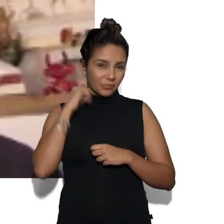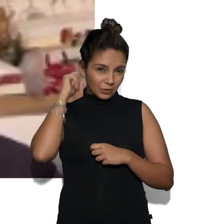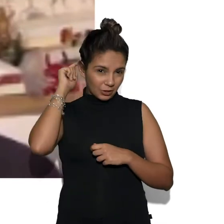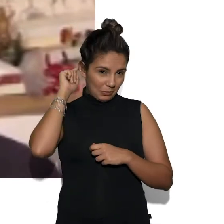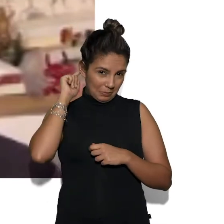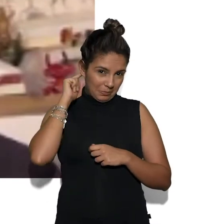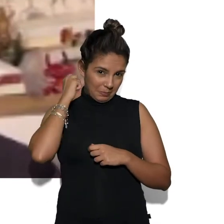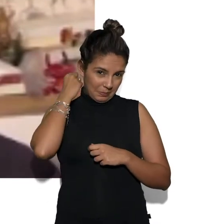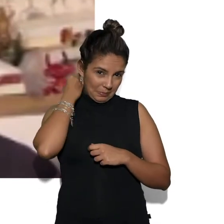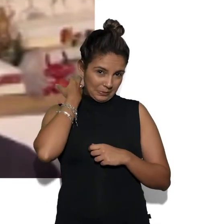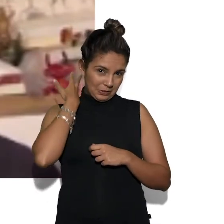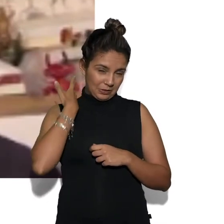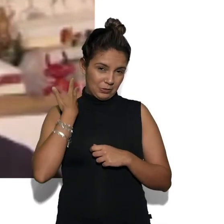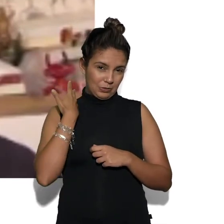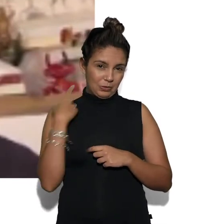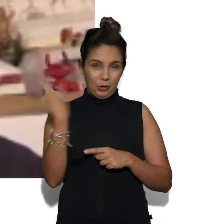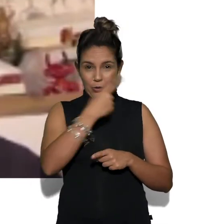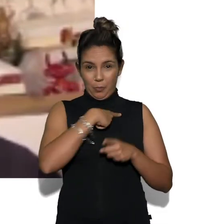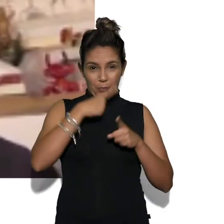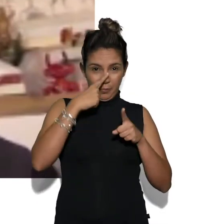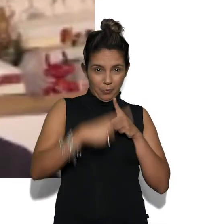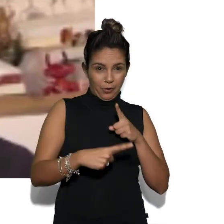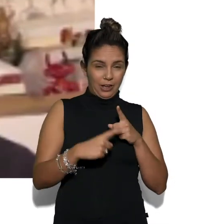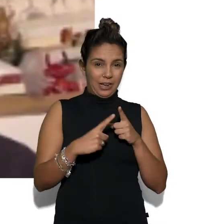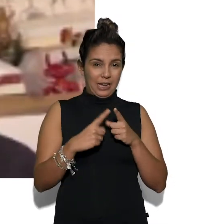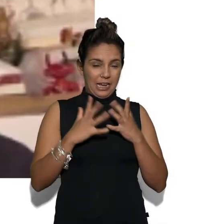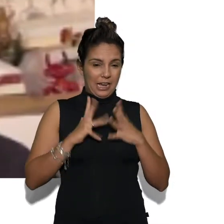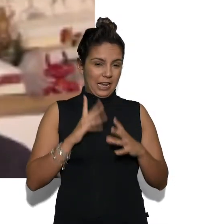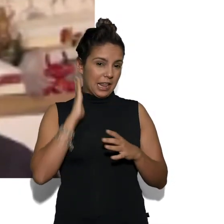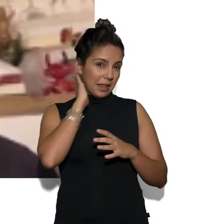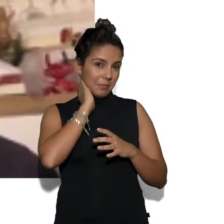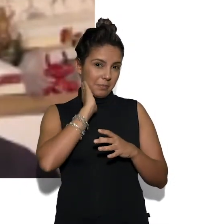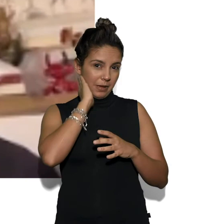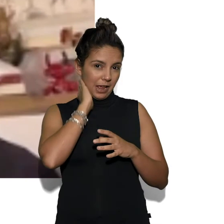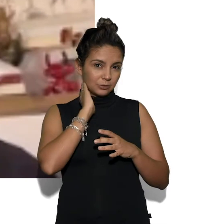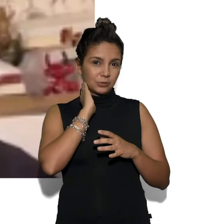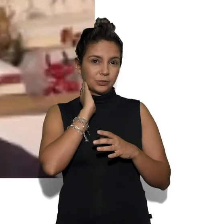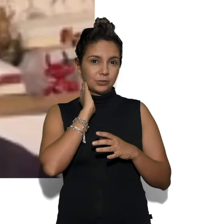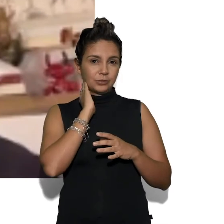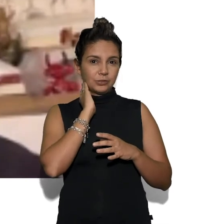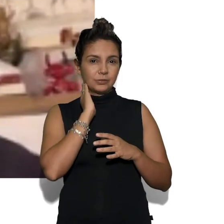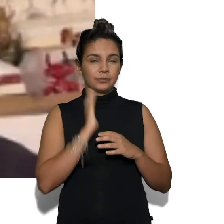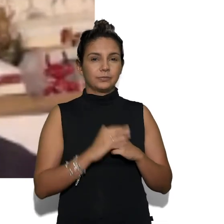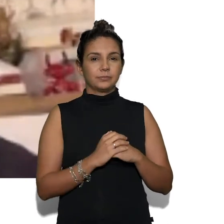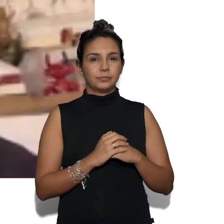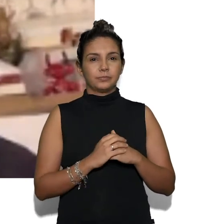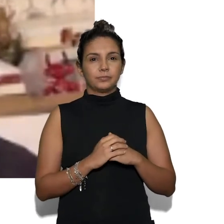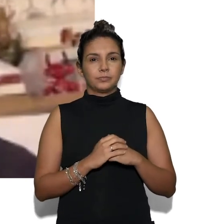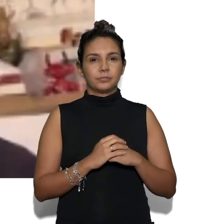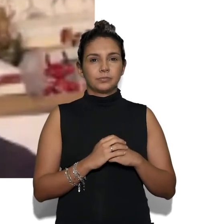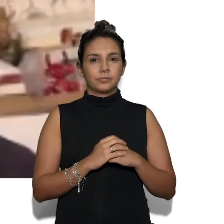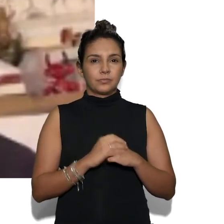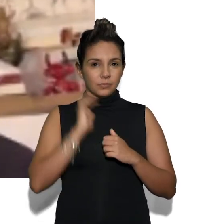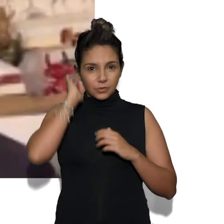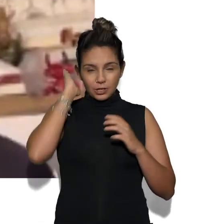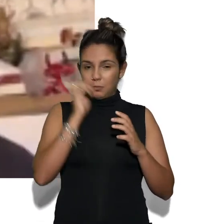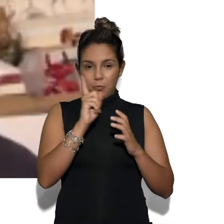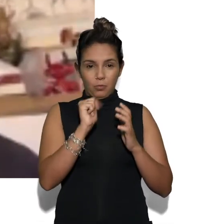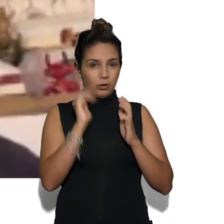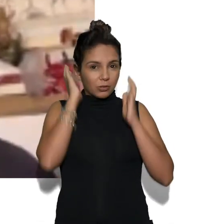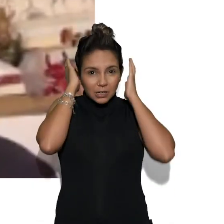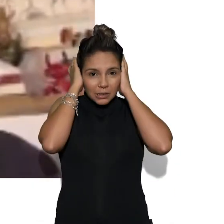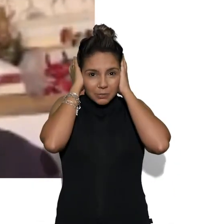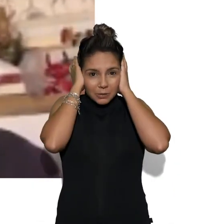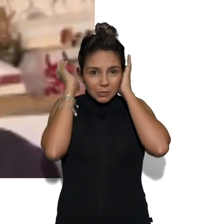pescoço por sermos proibidos de nos limparmos e por sermos proibidos de levar a mão às orelhas, porque senão